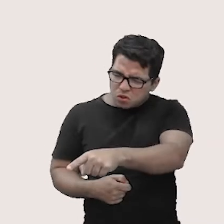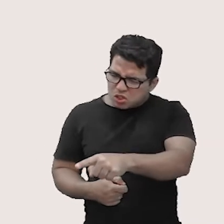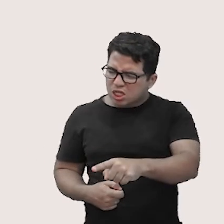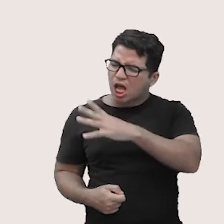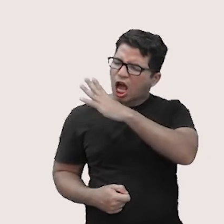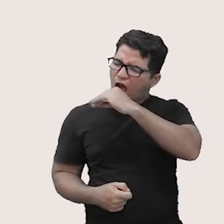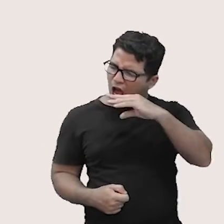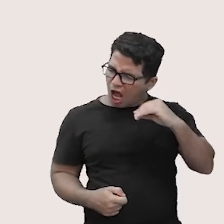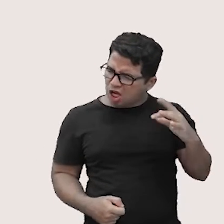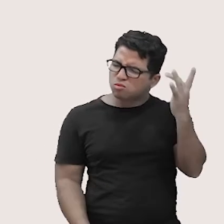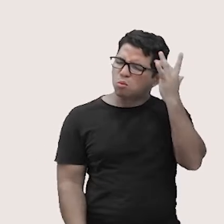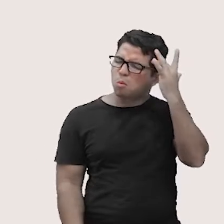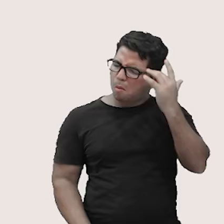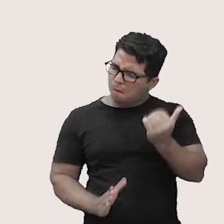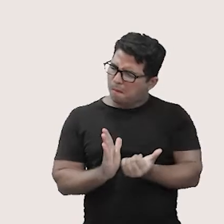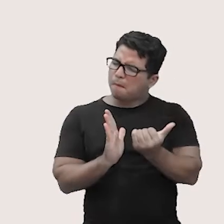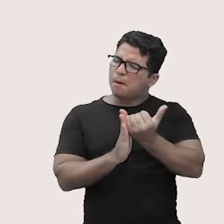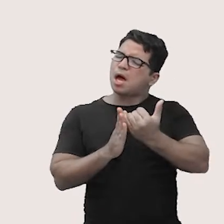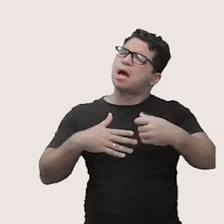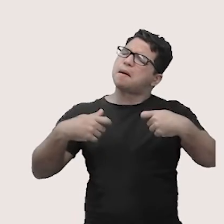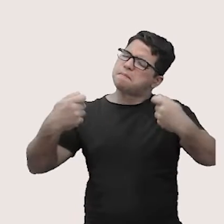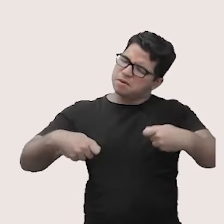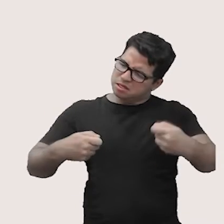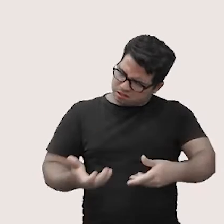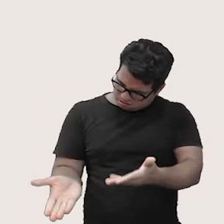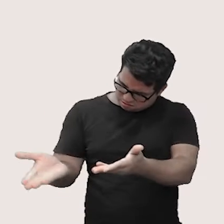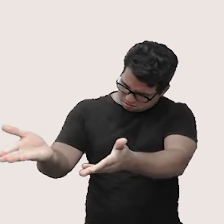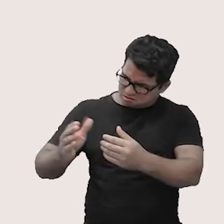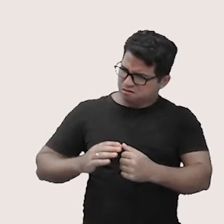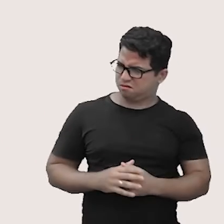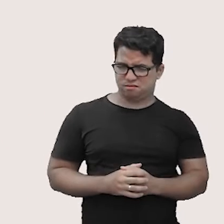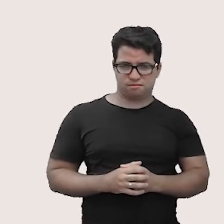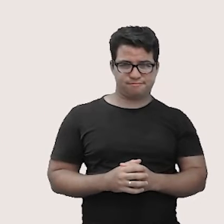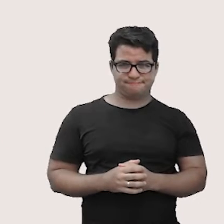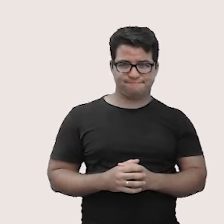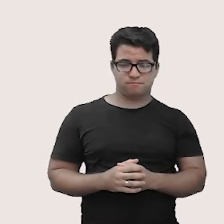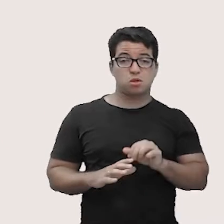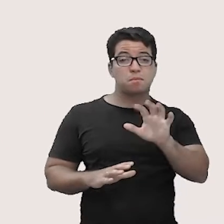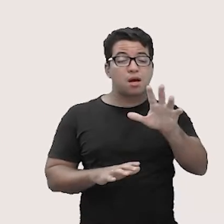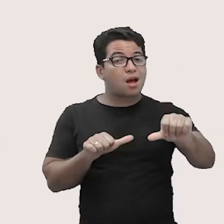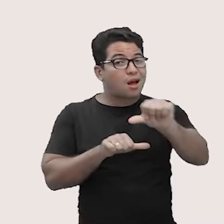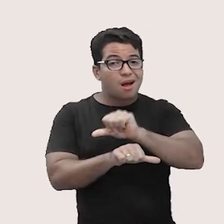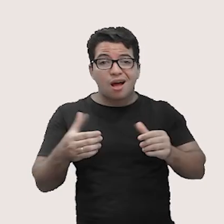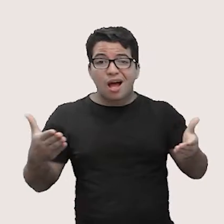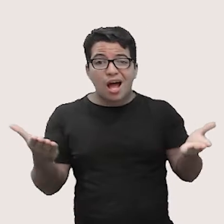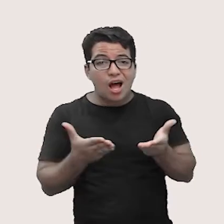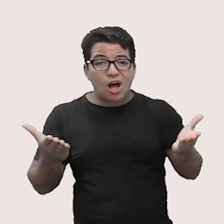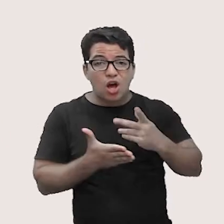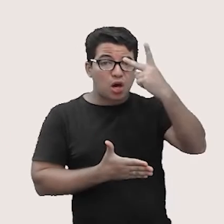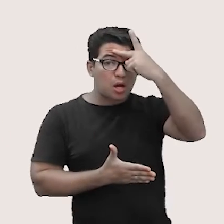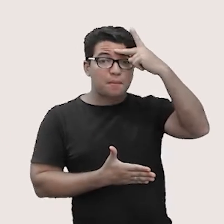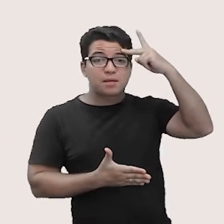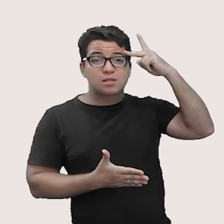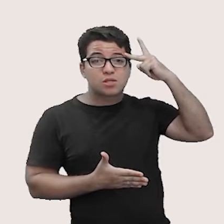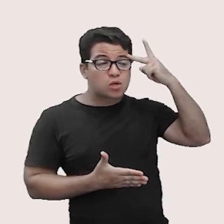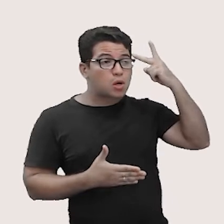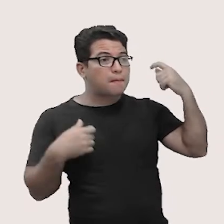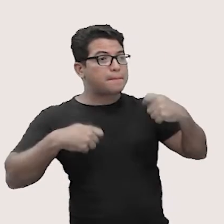agora, they say it's time to start acting like an adult. E agora as pessoas dizem que eu tenho que agir como um